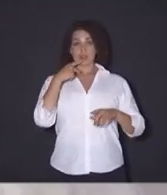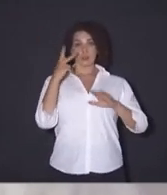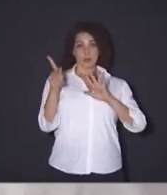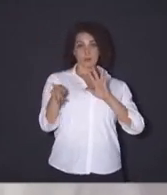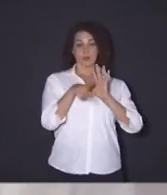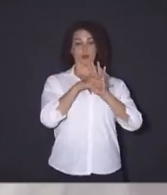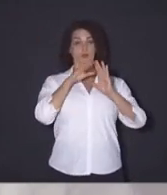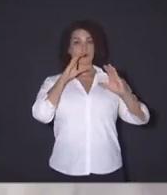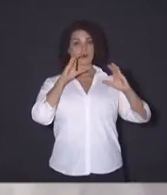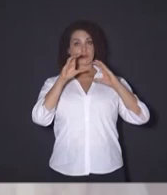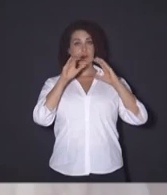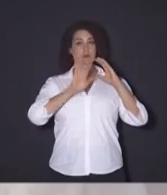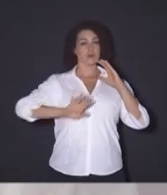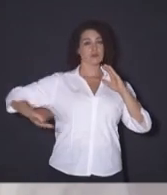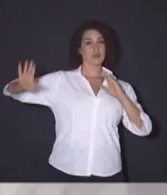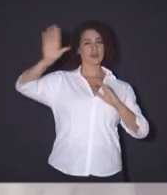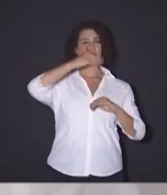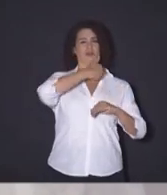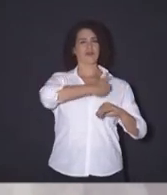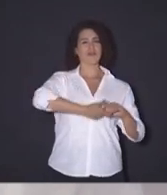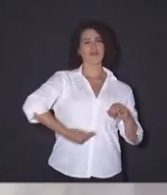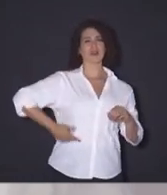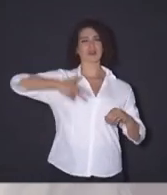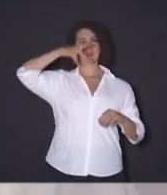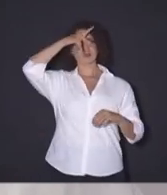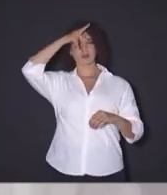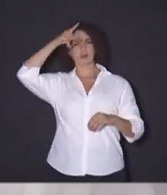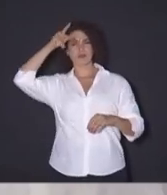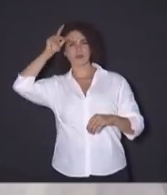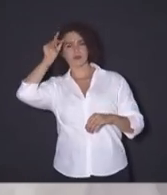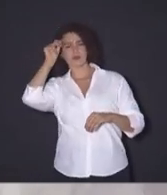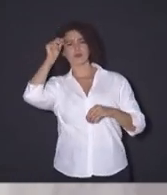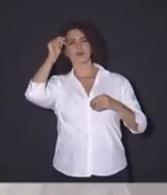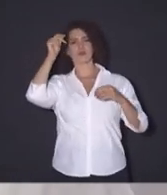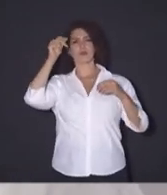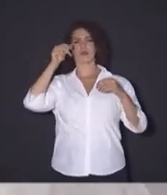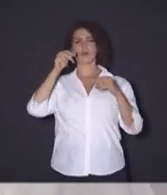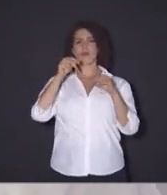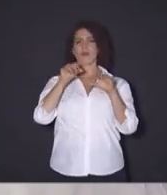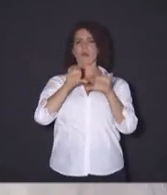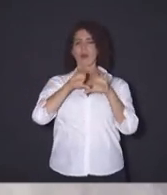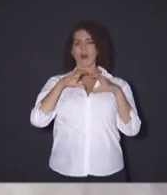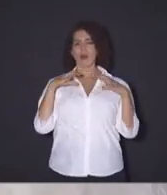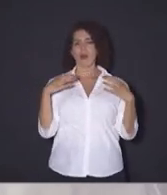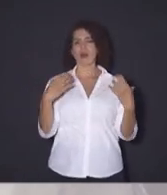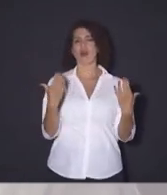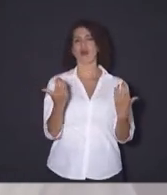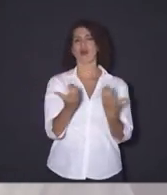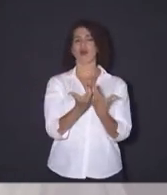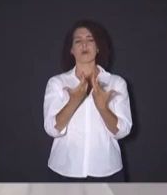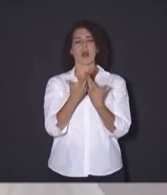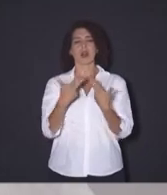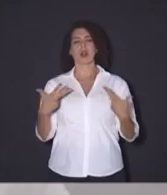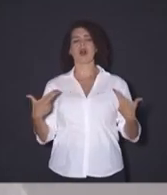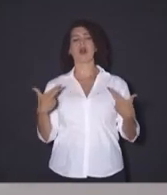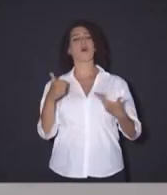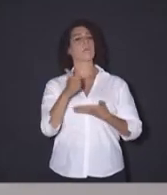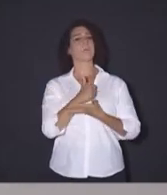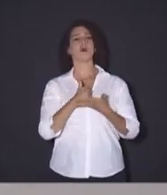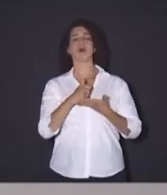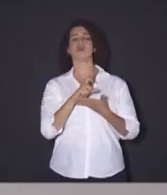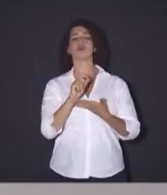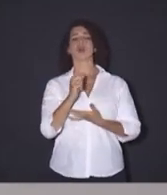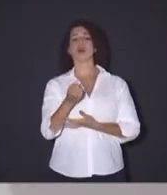geral os governos as prefeituras assembléias legislativas e as câmaras municipais ela se baseia no perfil